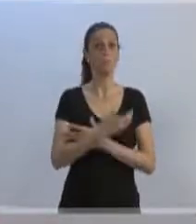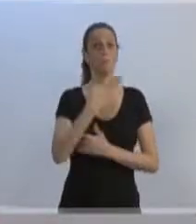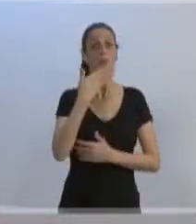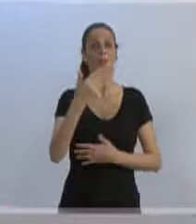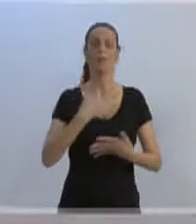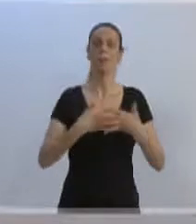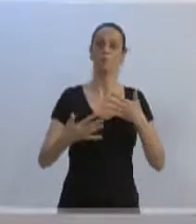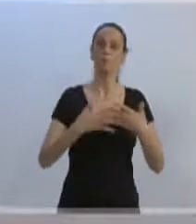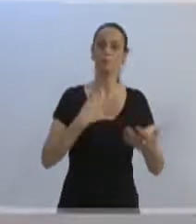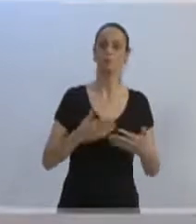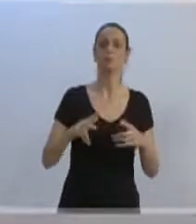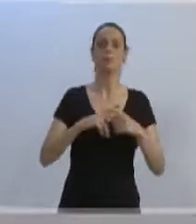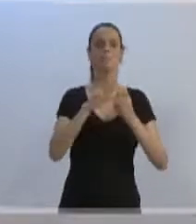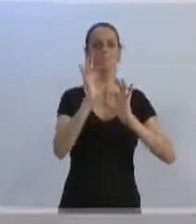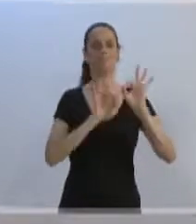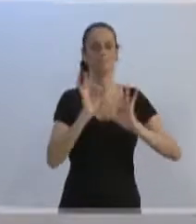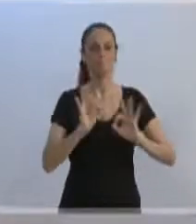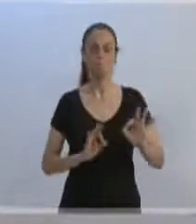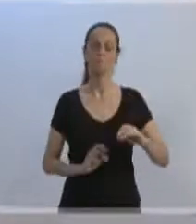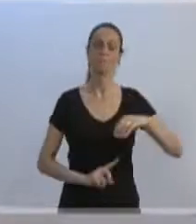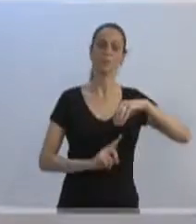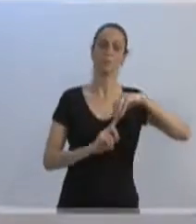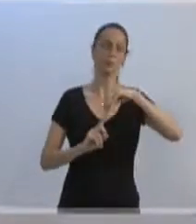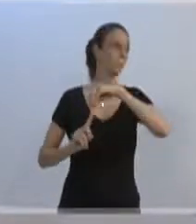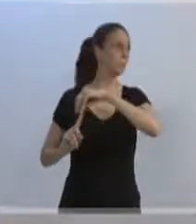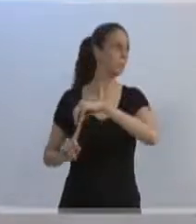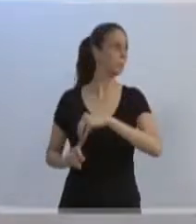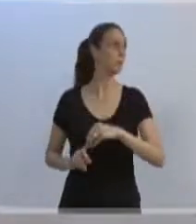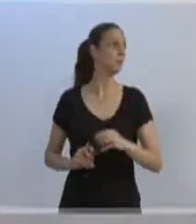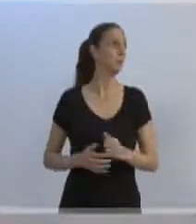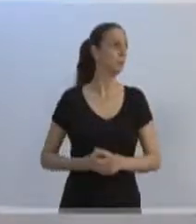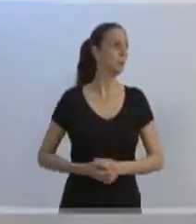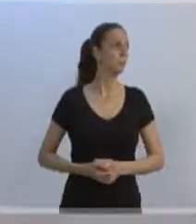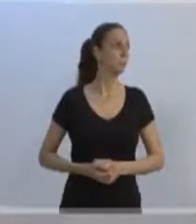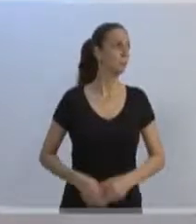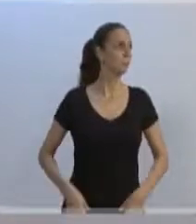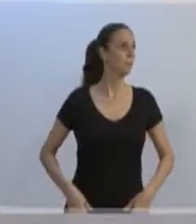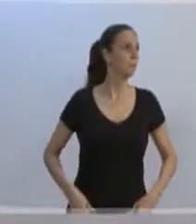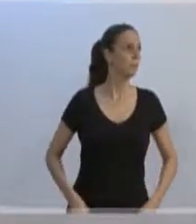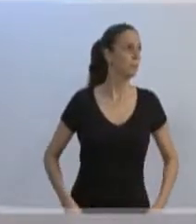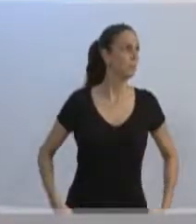na reforma dos nossos terminais e estações de pré-embarque